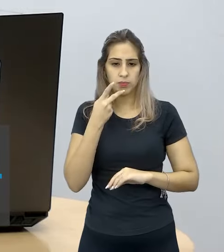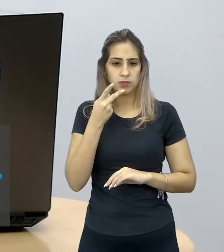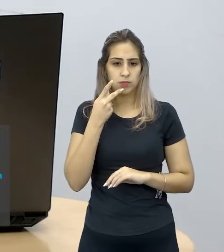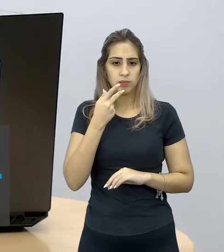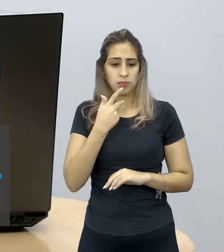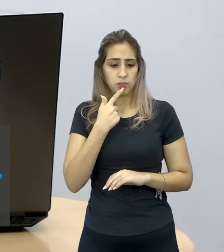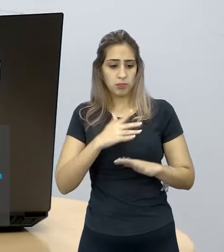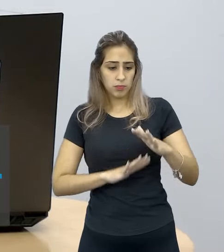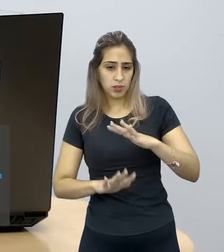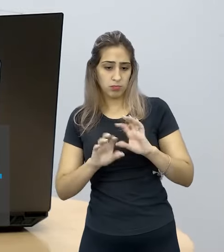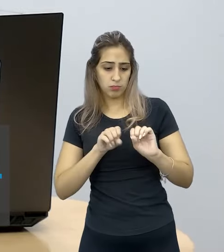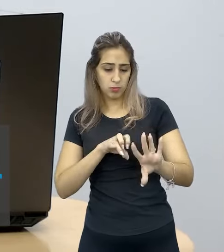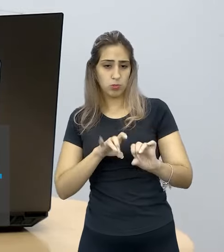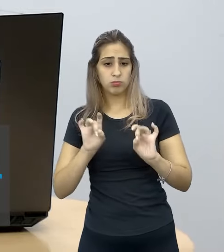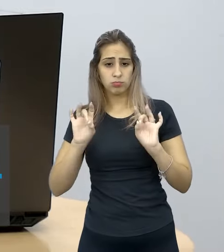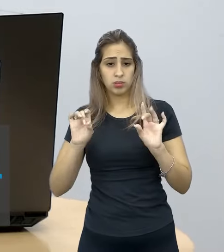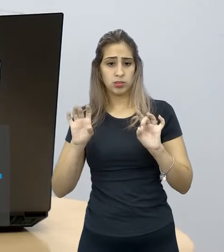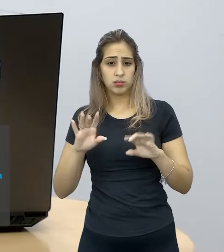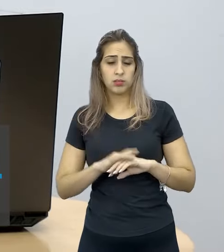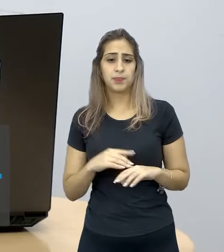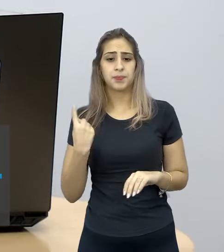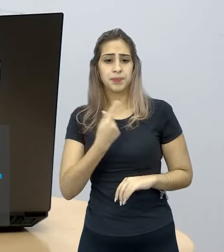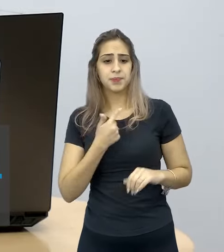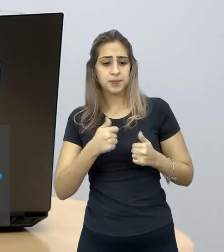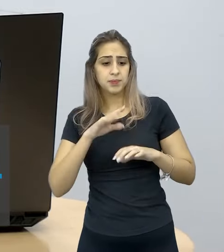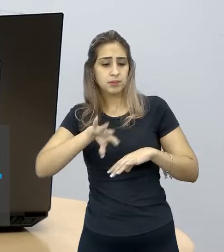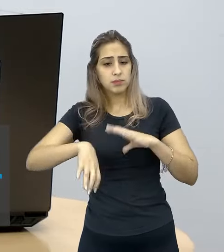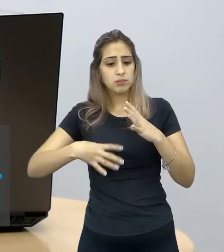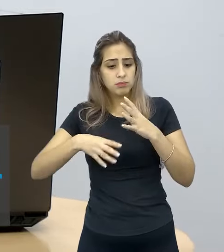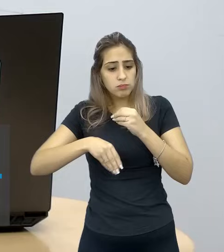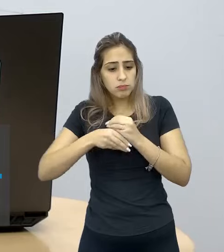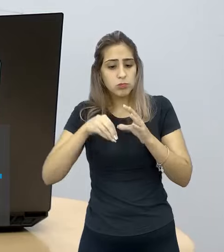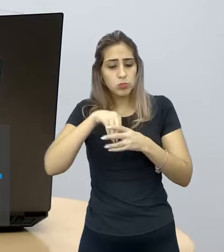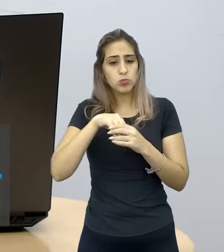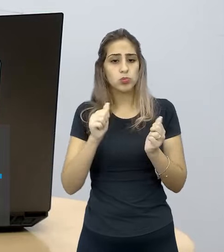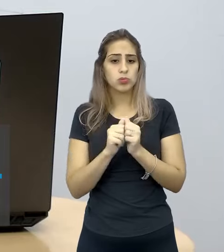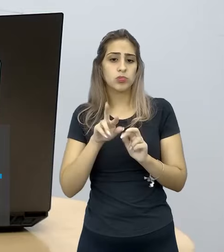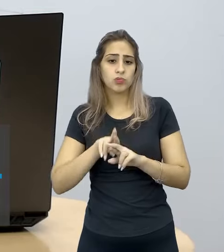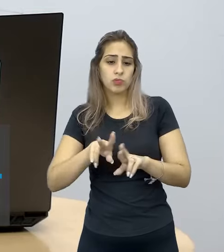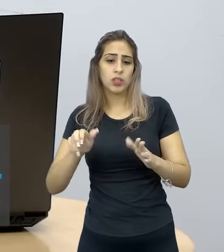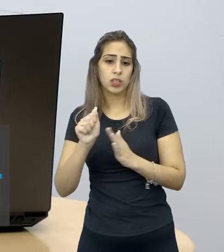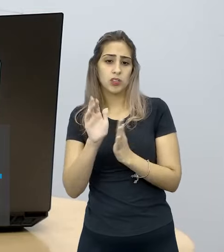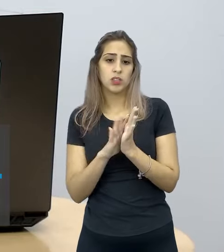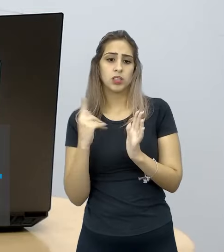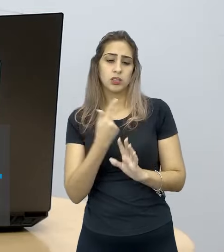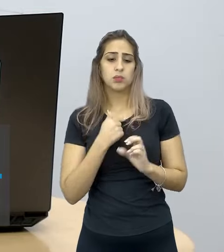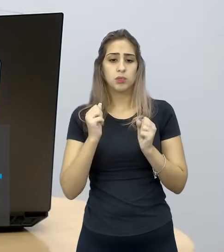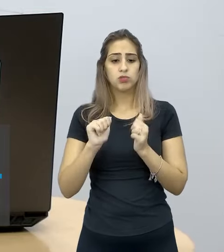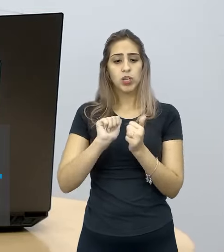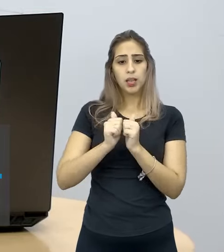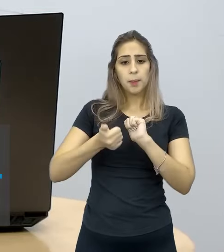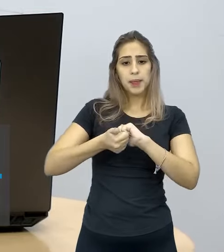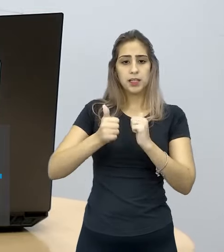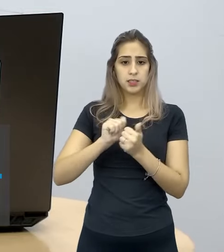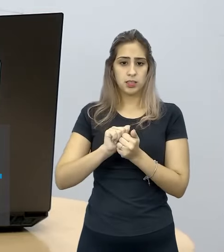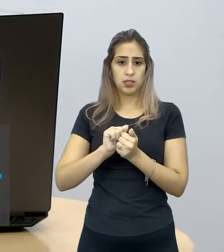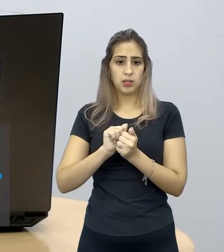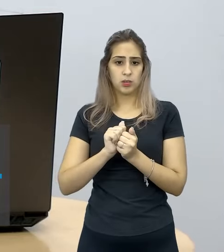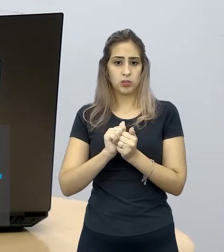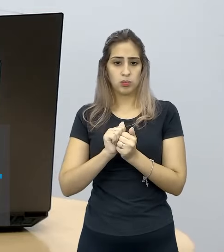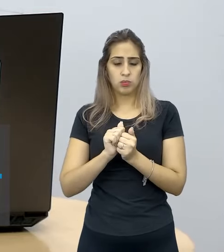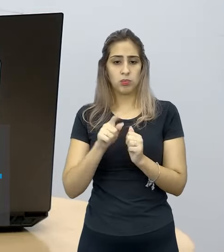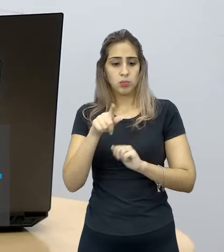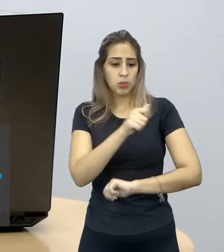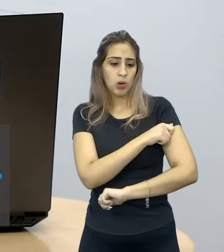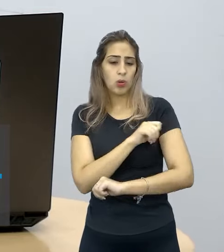da minha área um pouquinho, da educação especial, então, assim, a gente tem que incluir, né? Então, tem várias atividades que a gente pode fazer, adaptações, né? Que pro